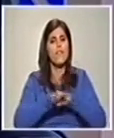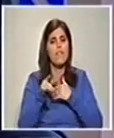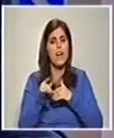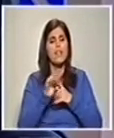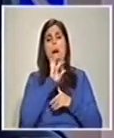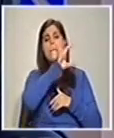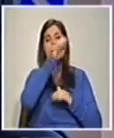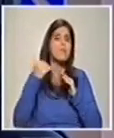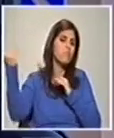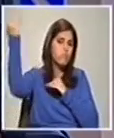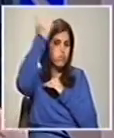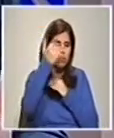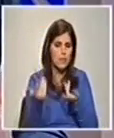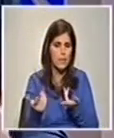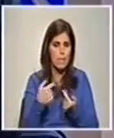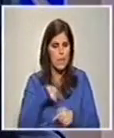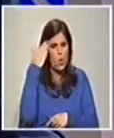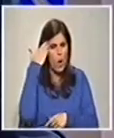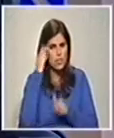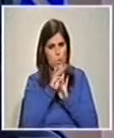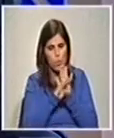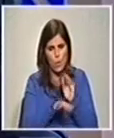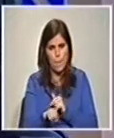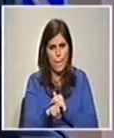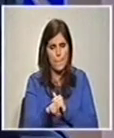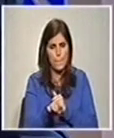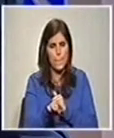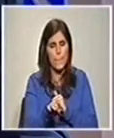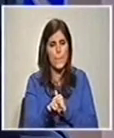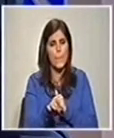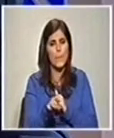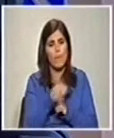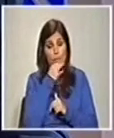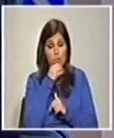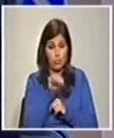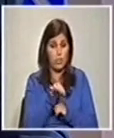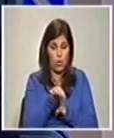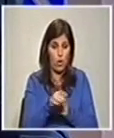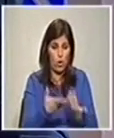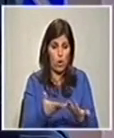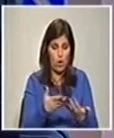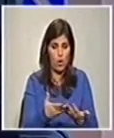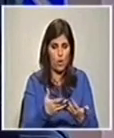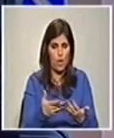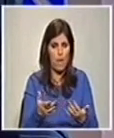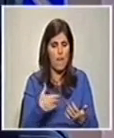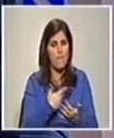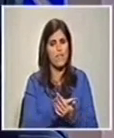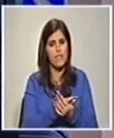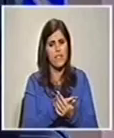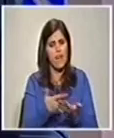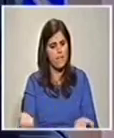mais avançados. Eu julgo que este programa que foi aqui referido vai ser um impulso muito significativo nesta área,